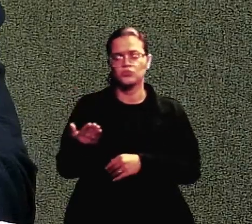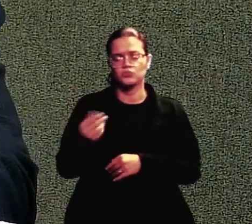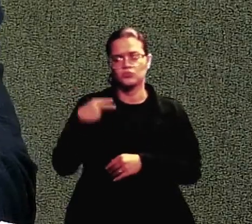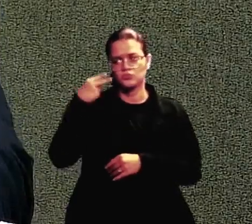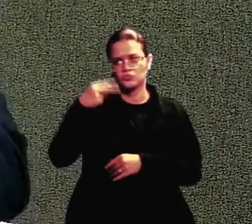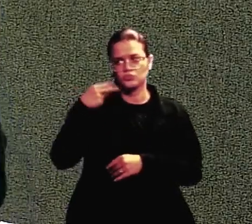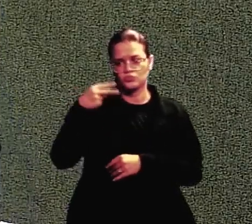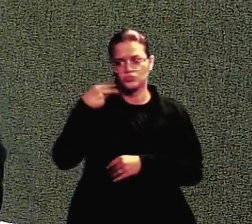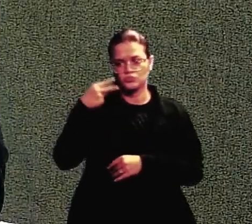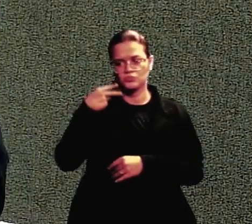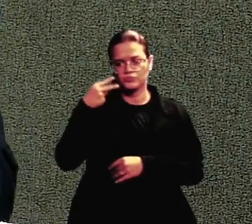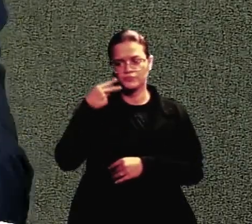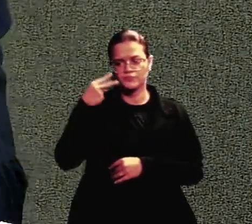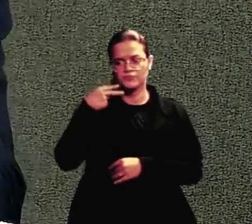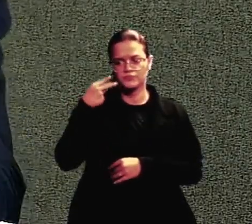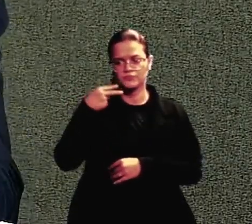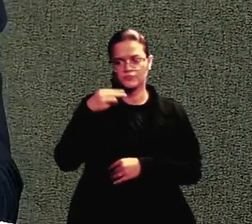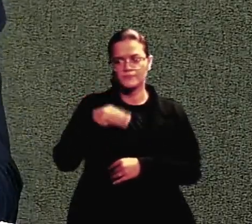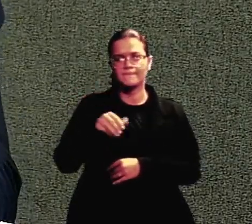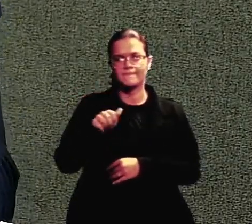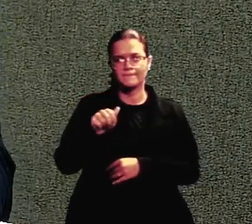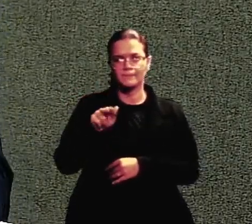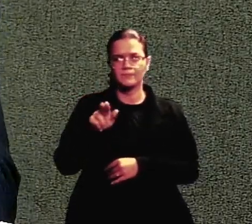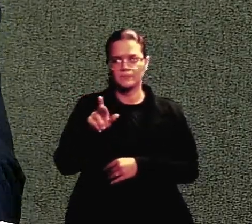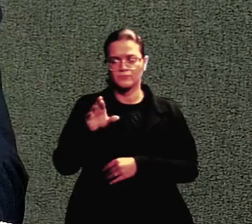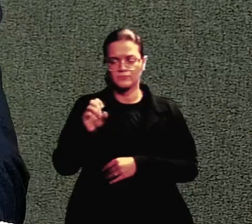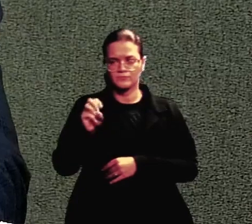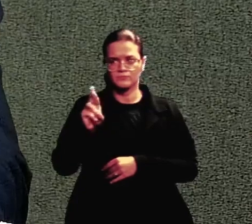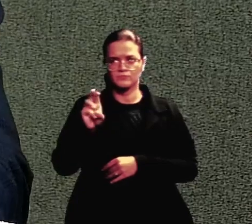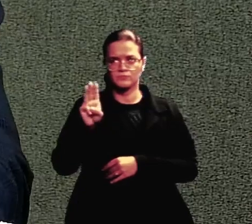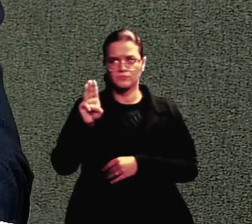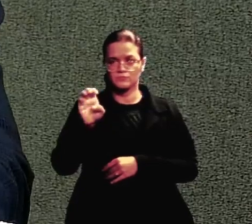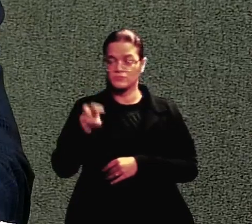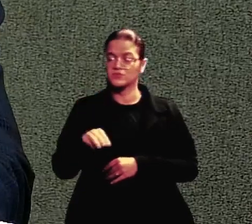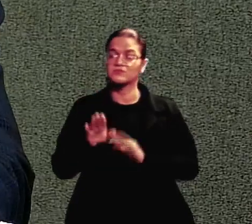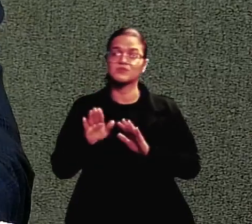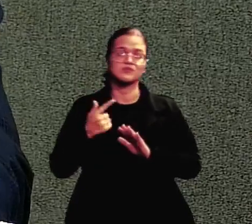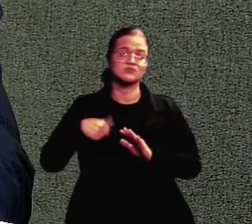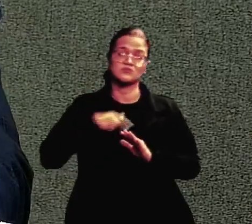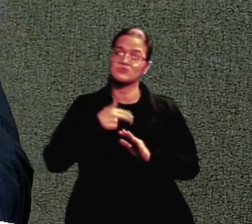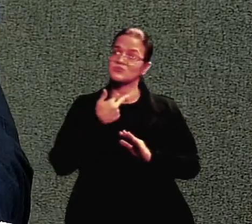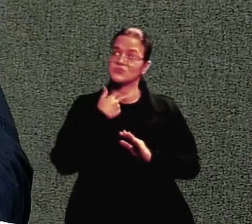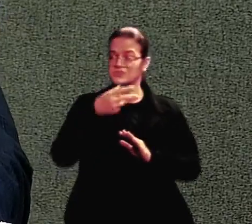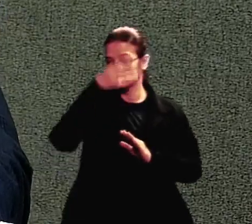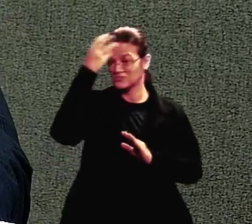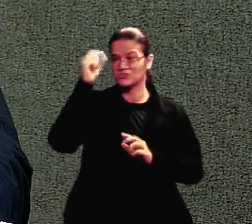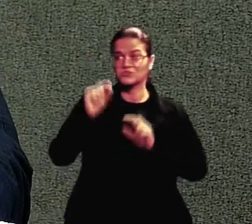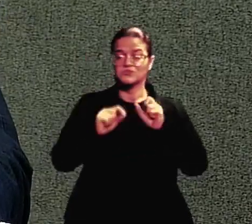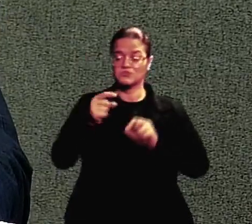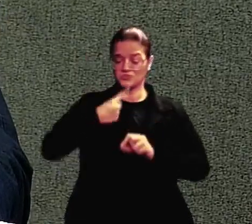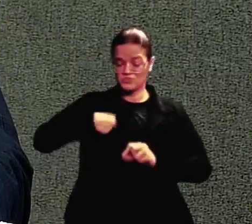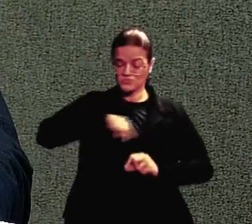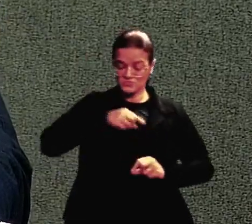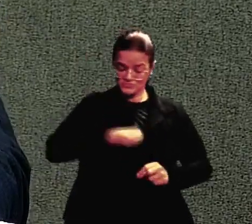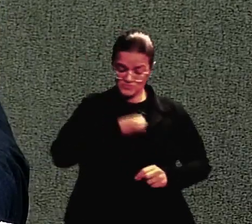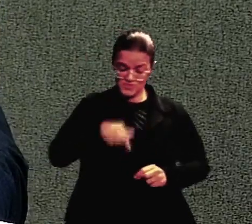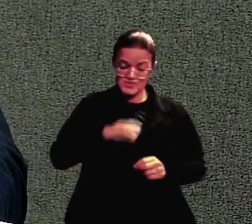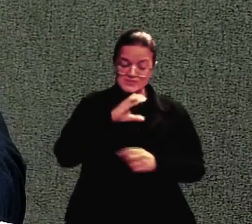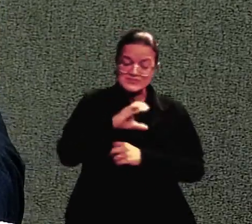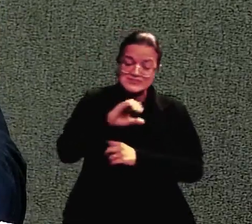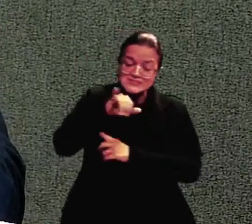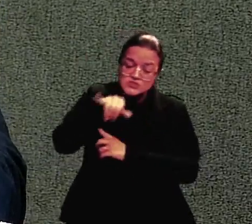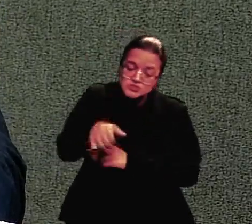parte, do vereador Mauro Rubem, mas nós não podemos esquecer que nós estamos aqui numa comissão